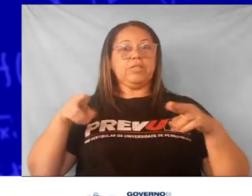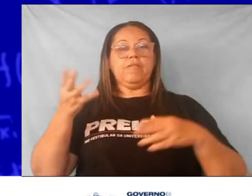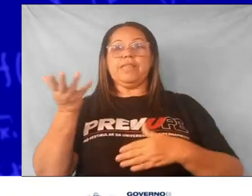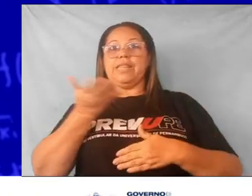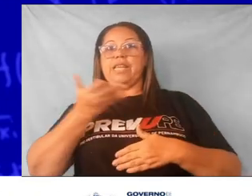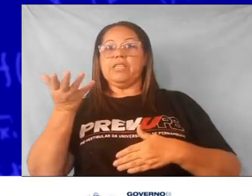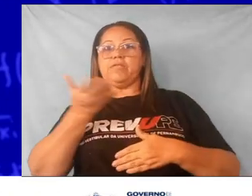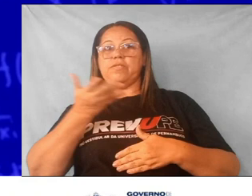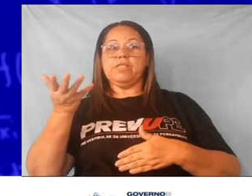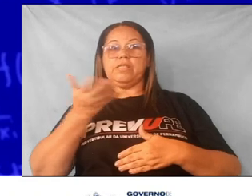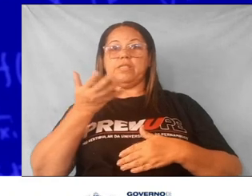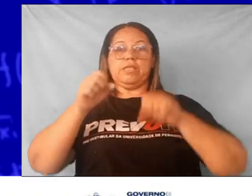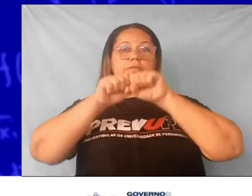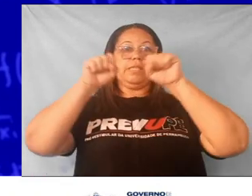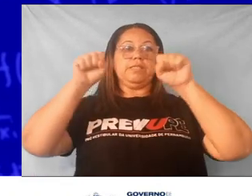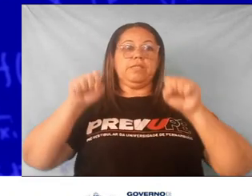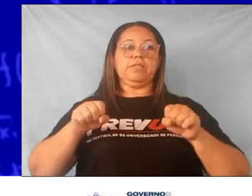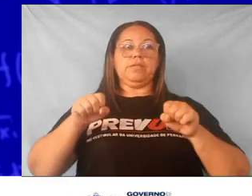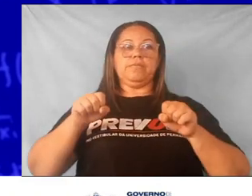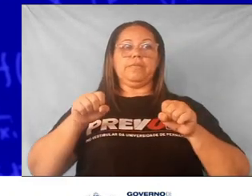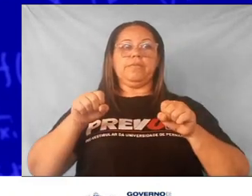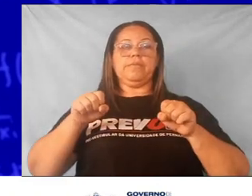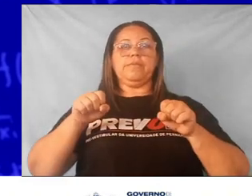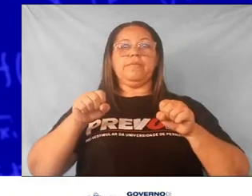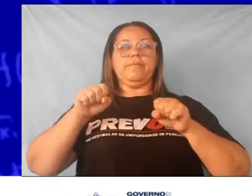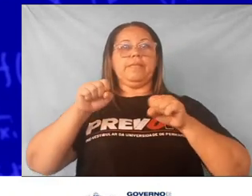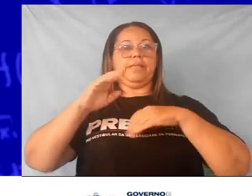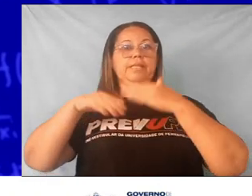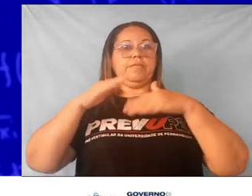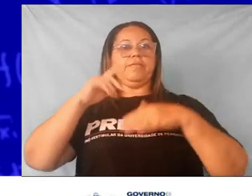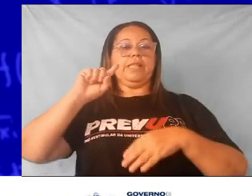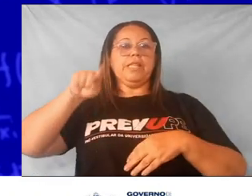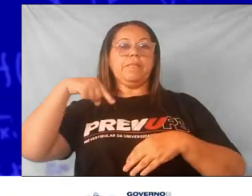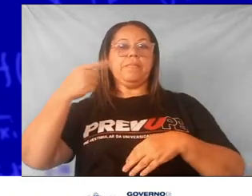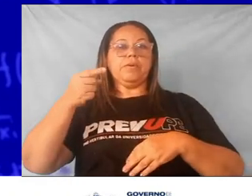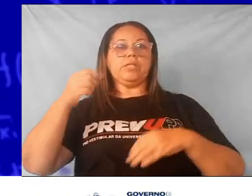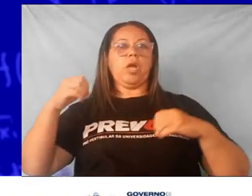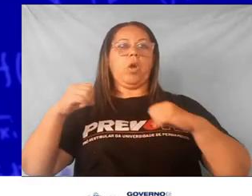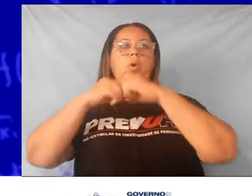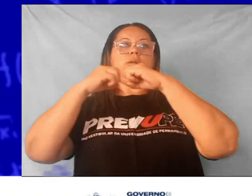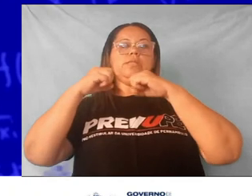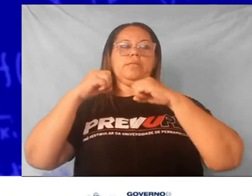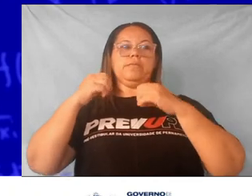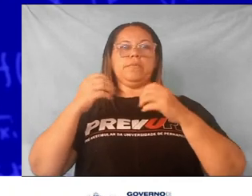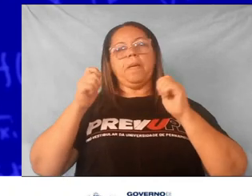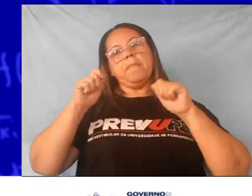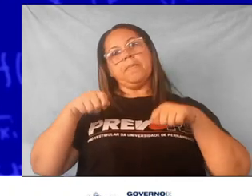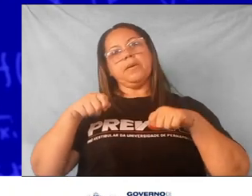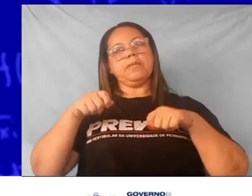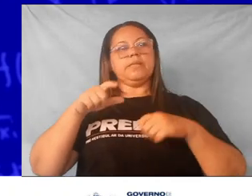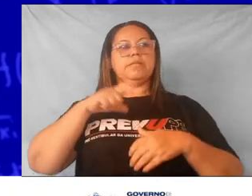vai desenvolver após a colisão pode ser obtida imediatamente